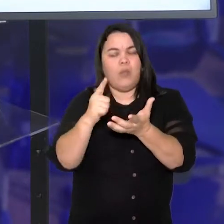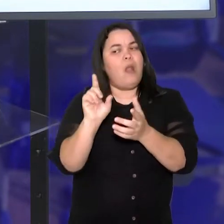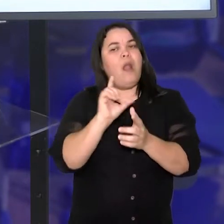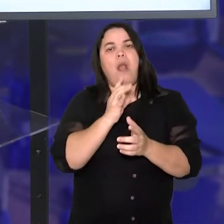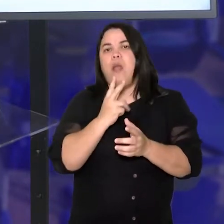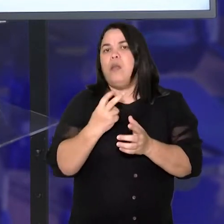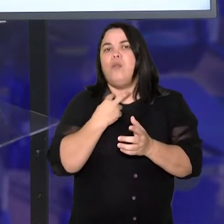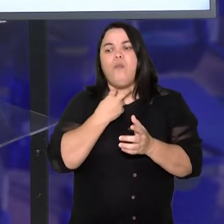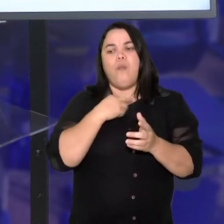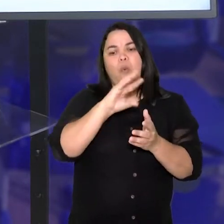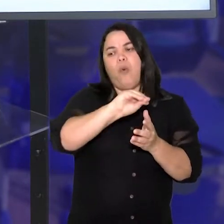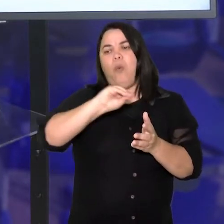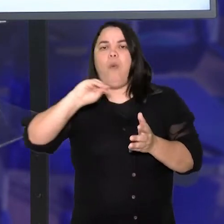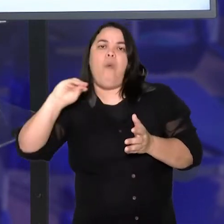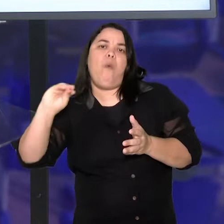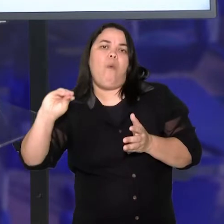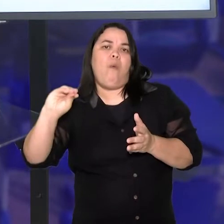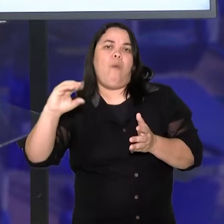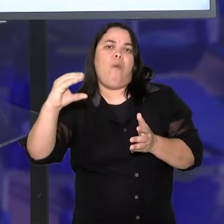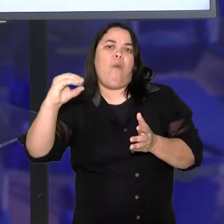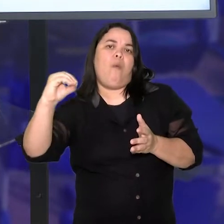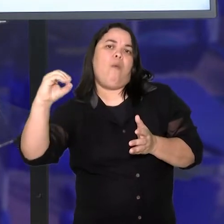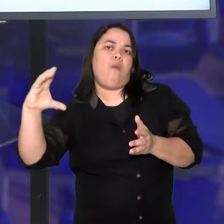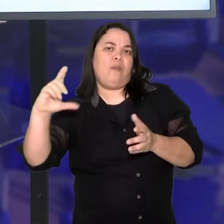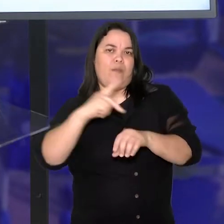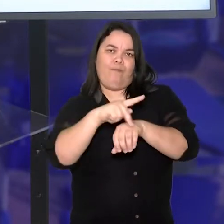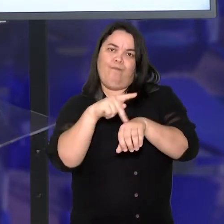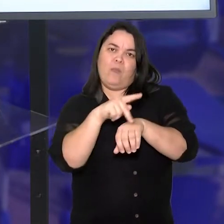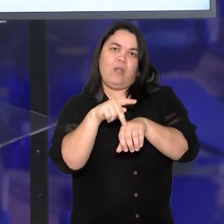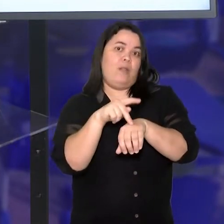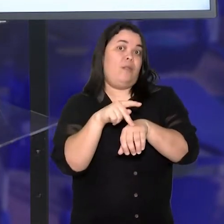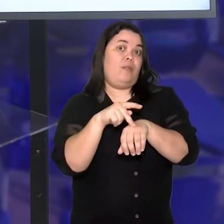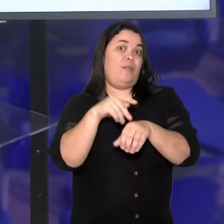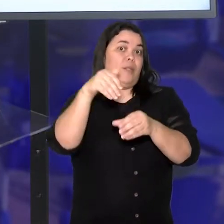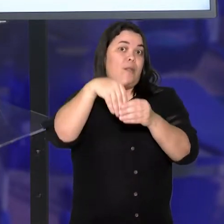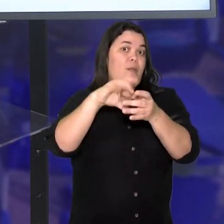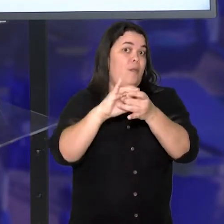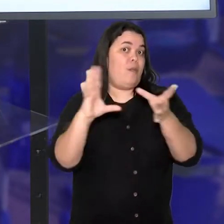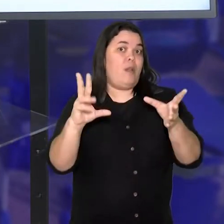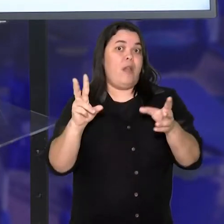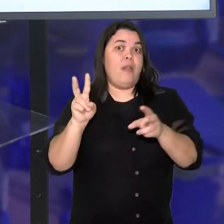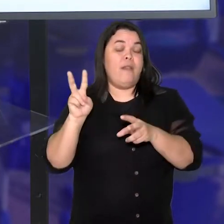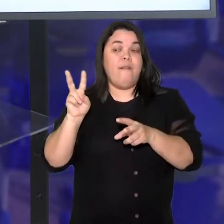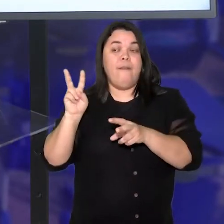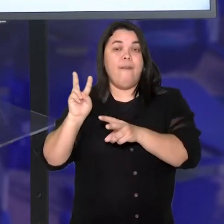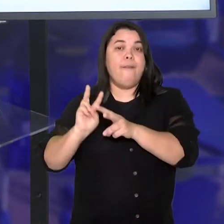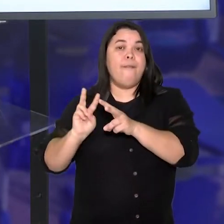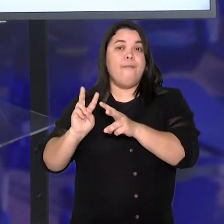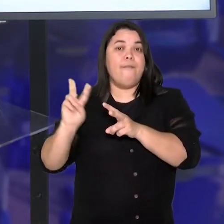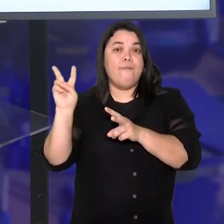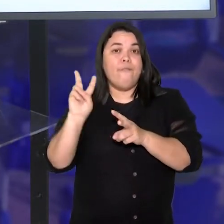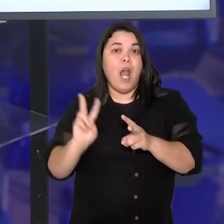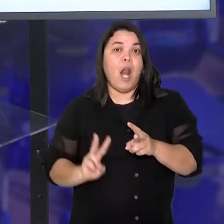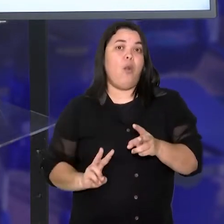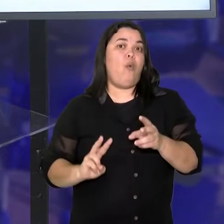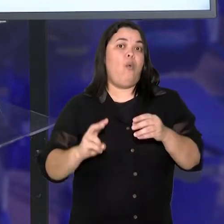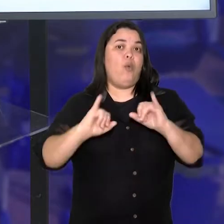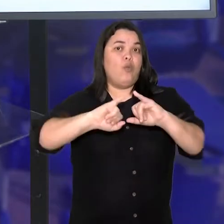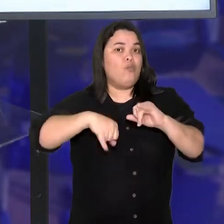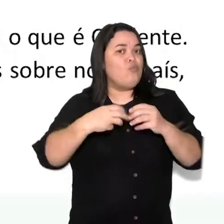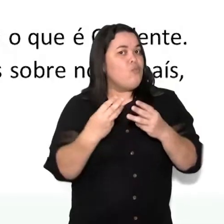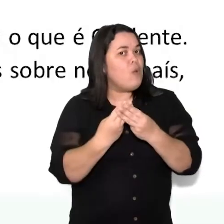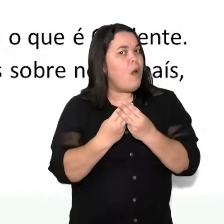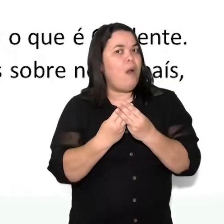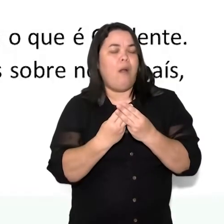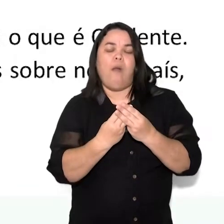divisão cultural. Se não tiver capitalismo e democracia plena e plenos valores judaico-cristãos, ele não pode ser classificado enquanto